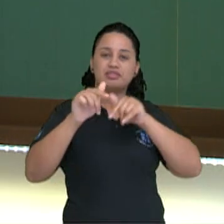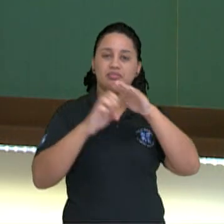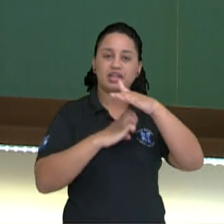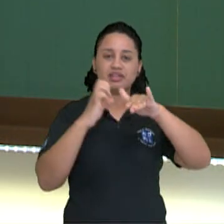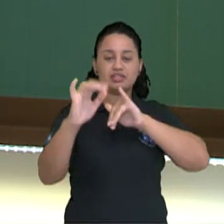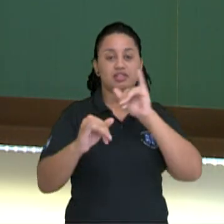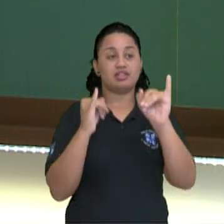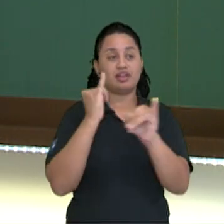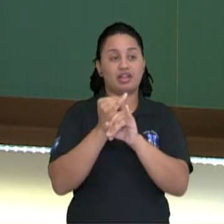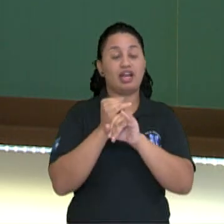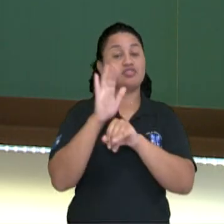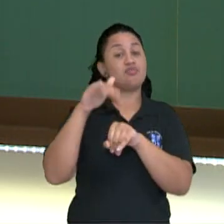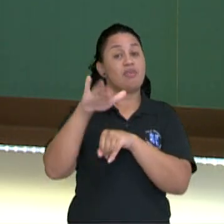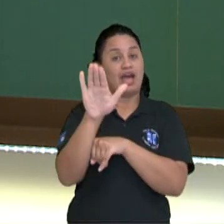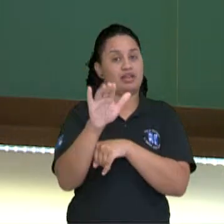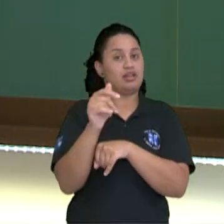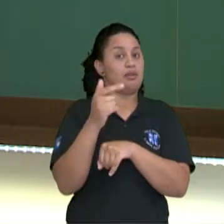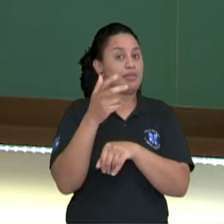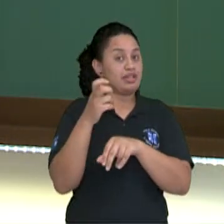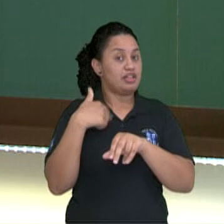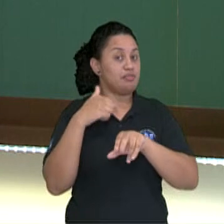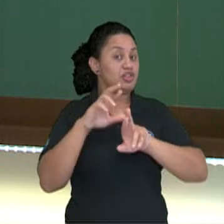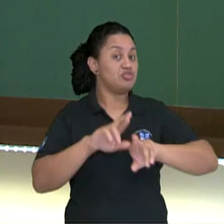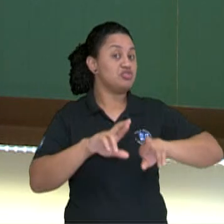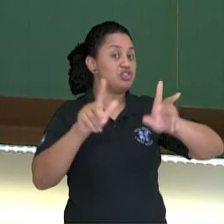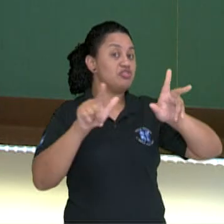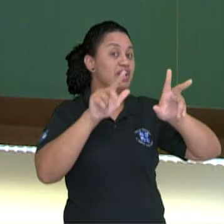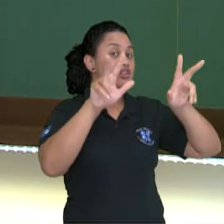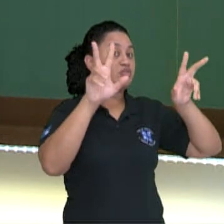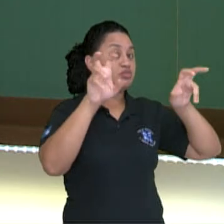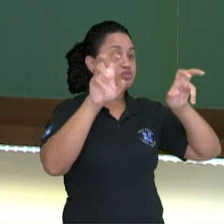diferente do título, certo?